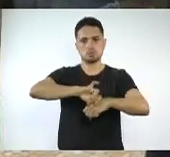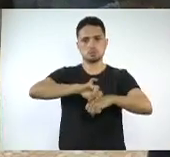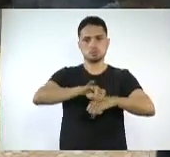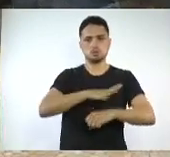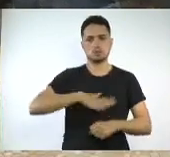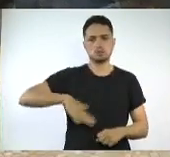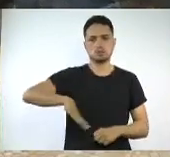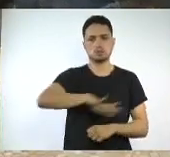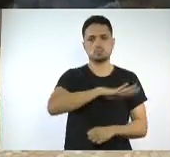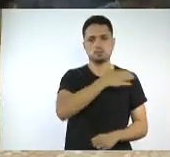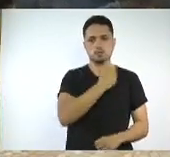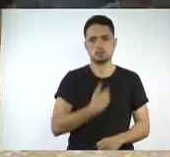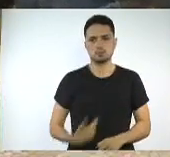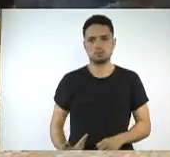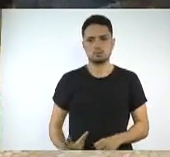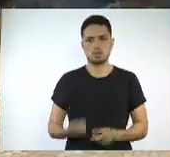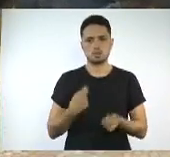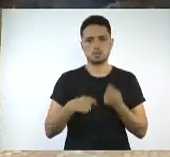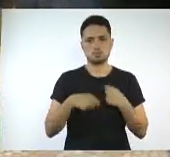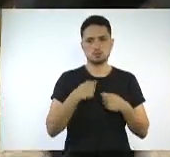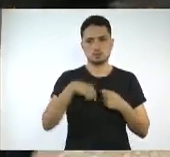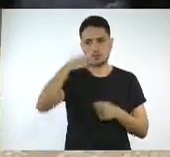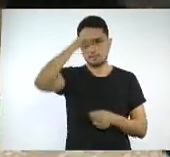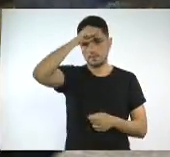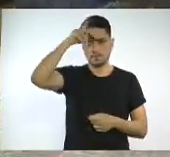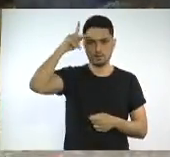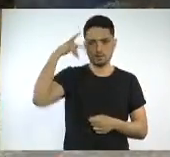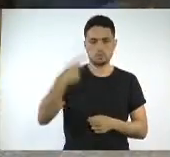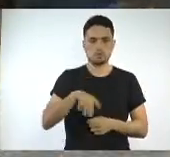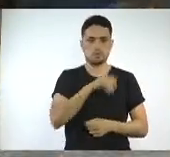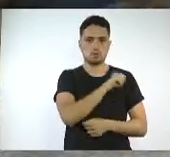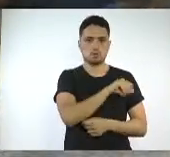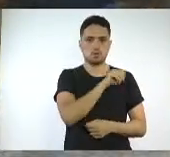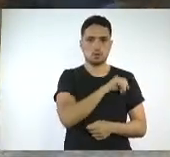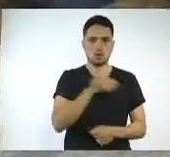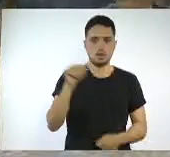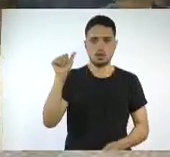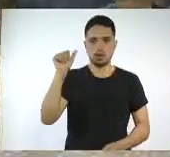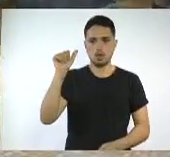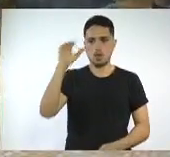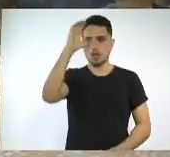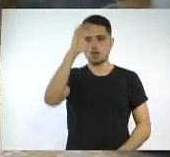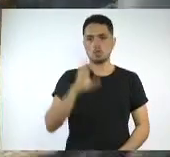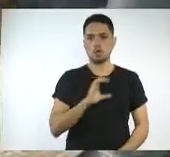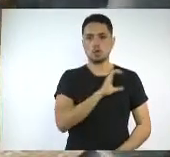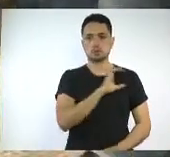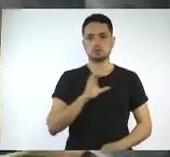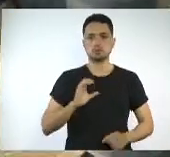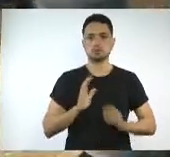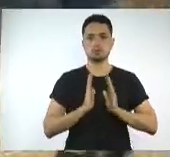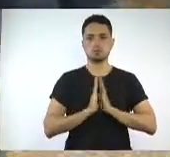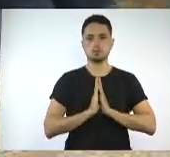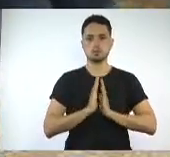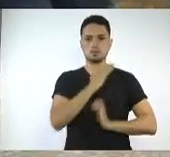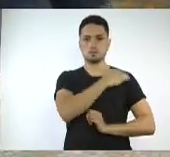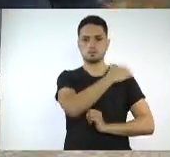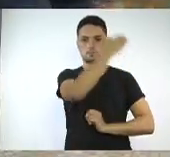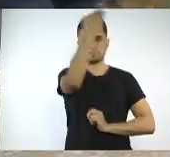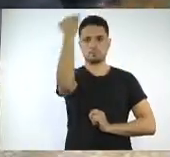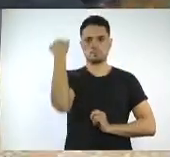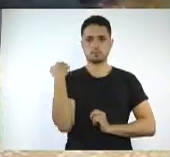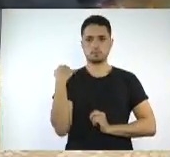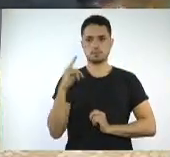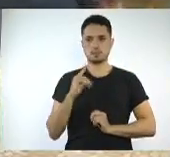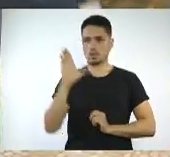público, administrado pela Prefeitura do Rio, uma Nossa Senhora com um pênis, é um absurdo